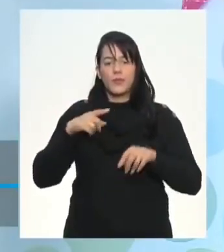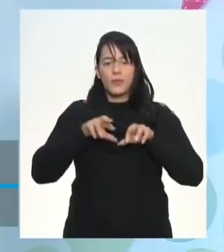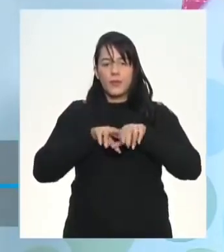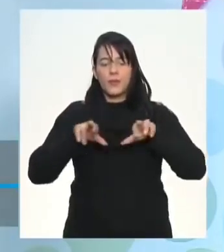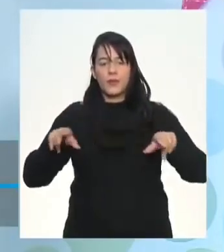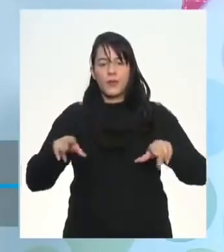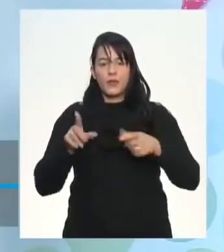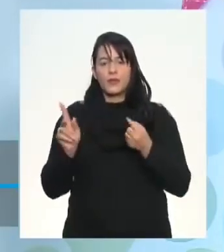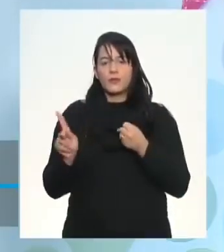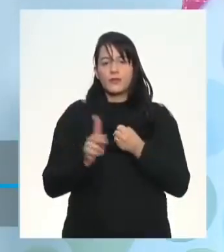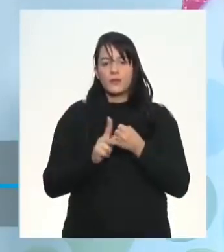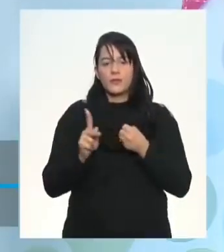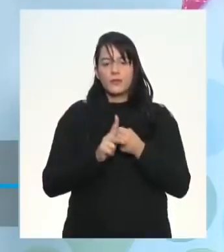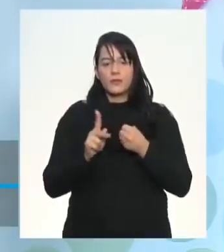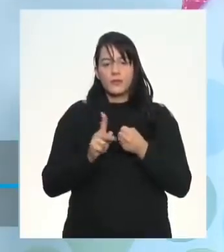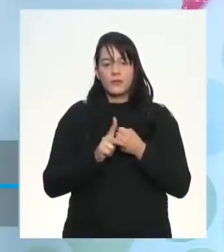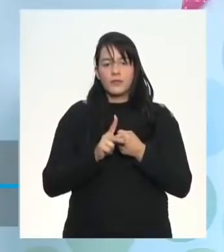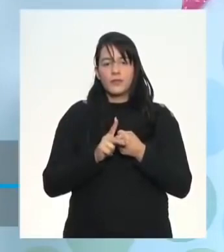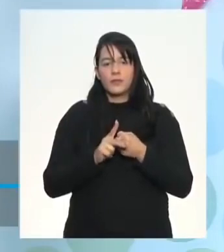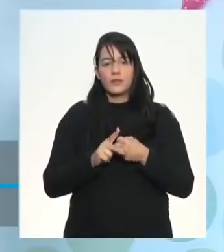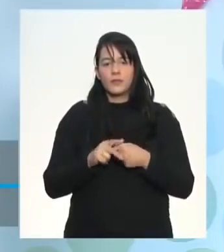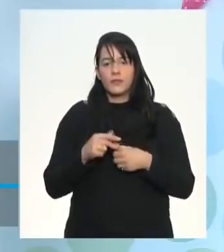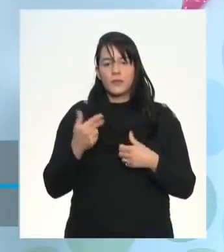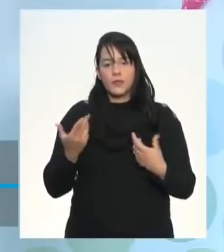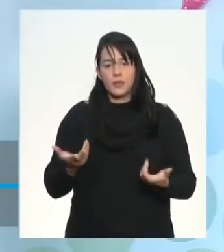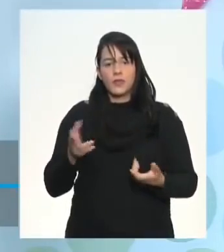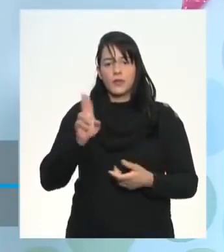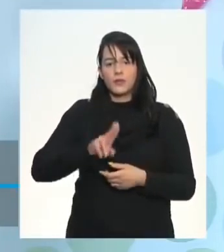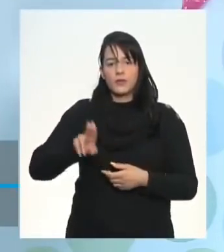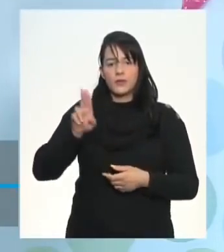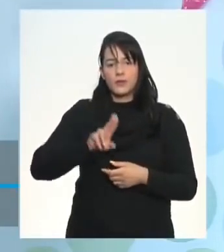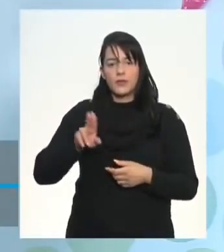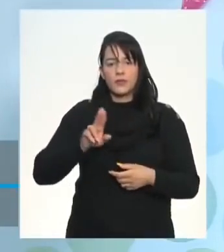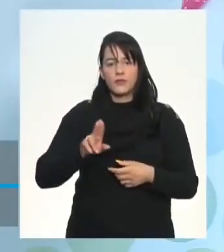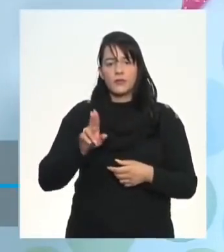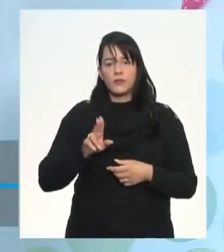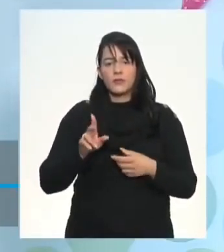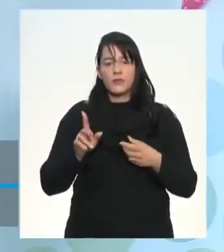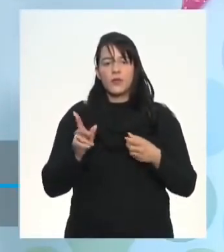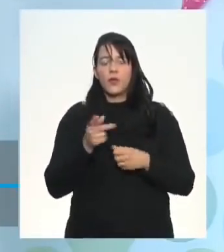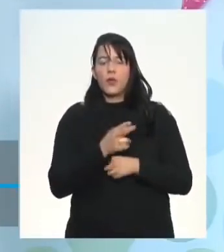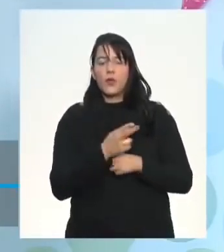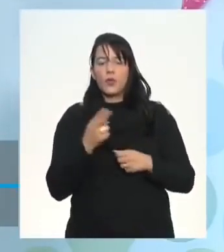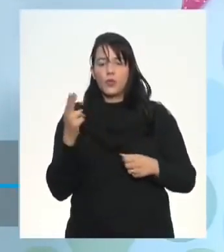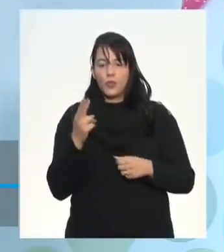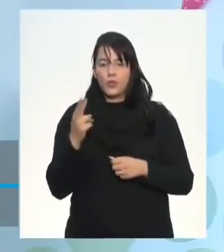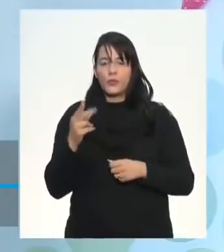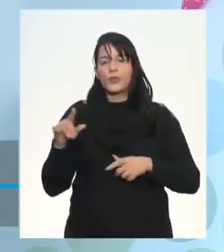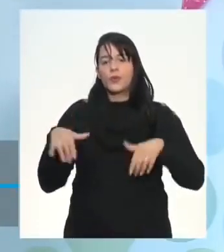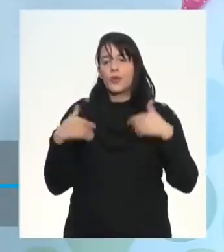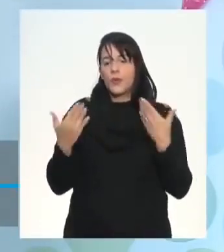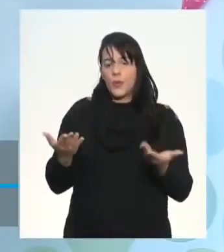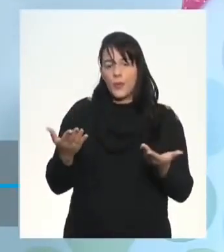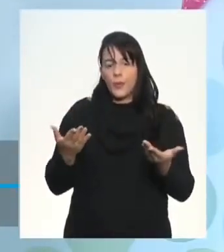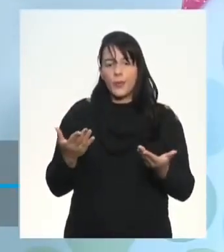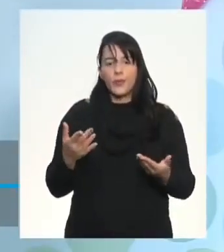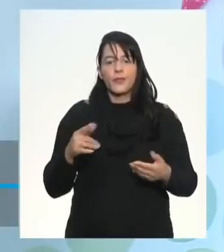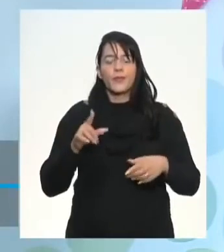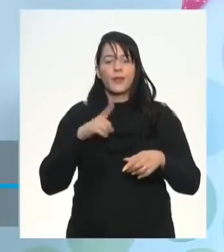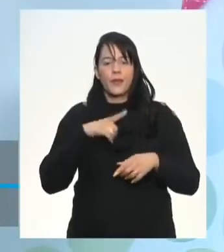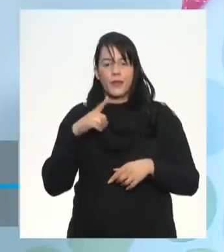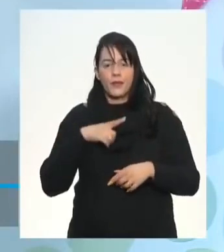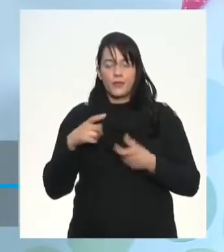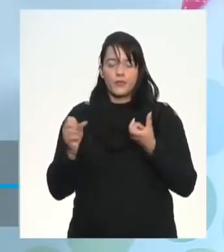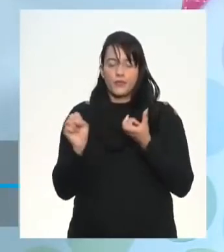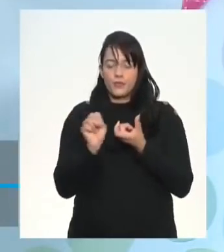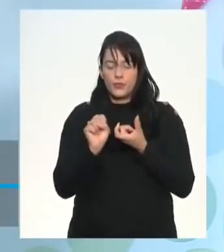esse pronomes, para nomes. Então, os pronomes, eles retomam um nome, ou seja, um